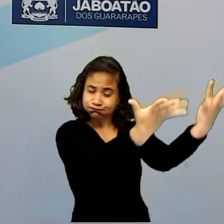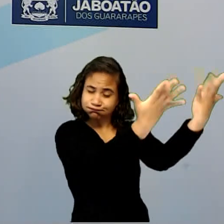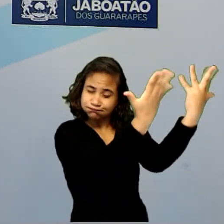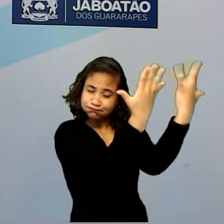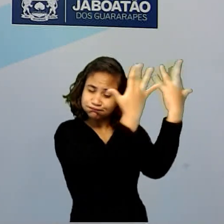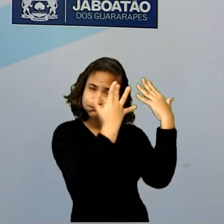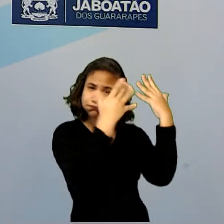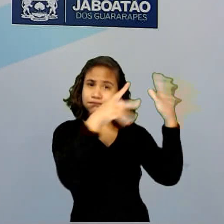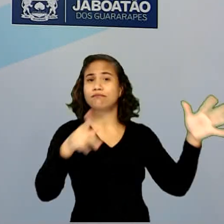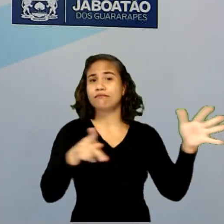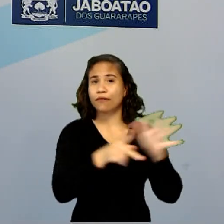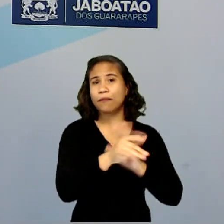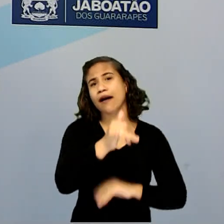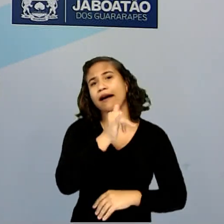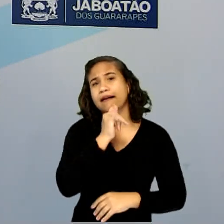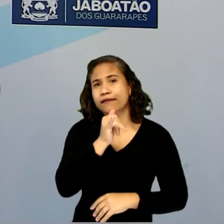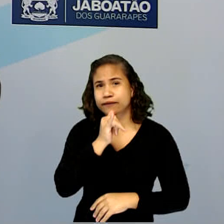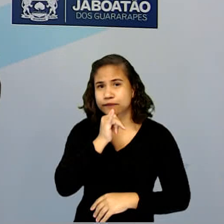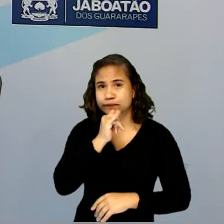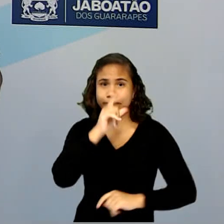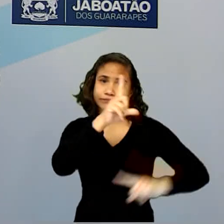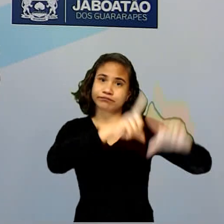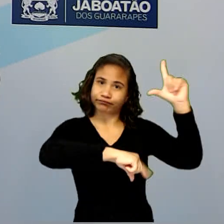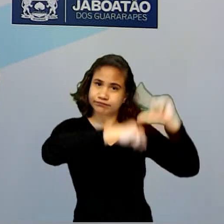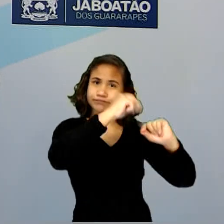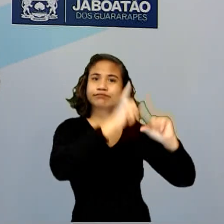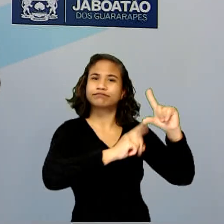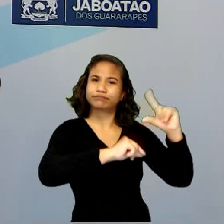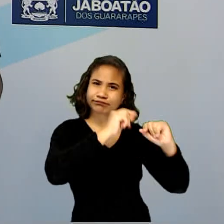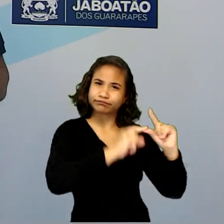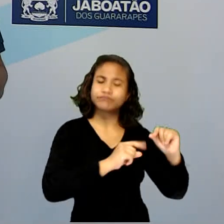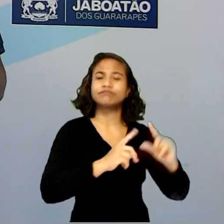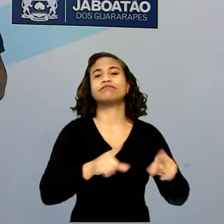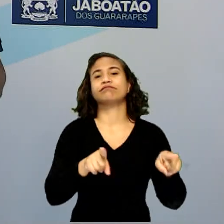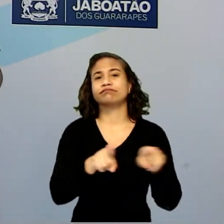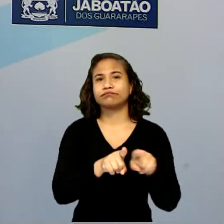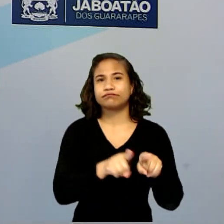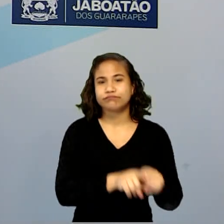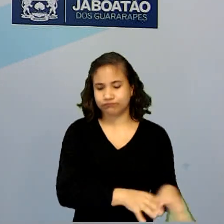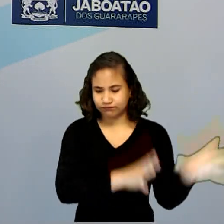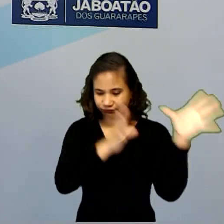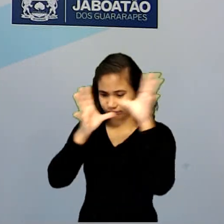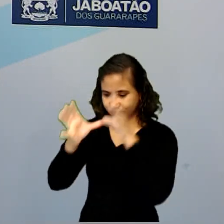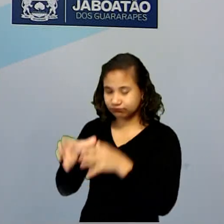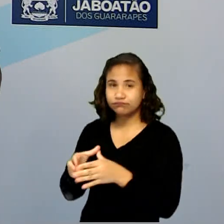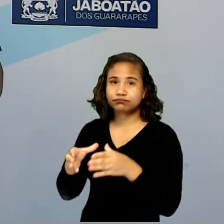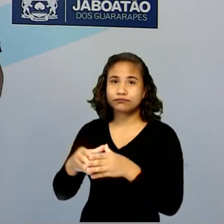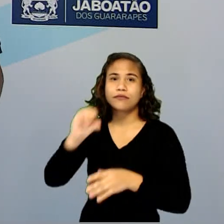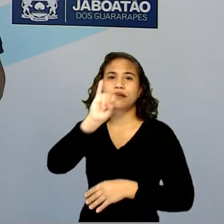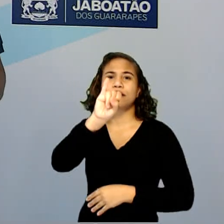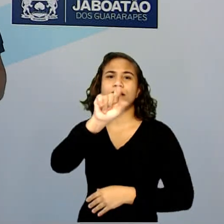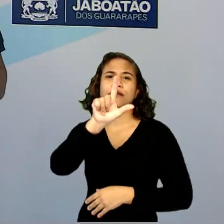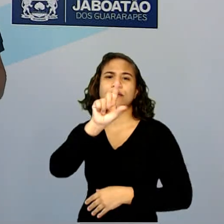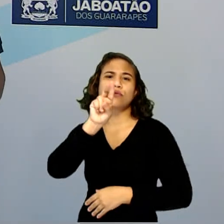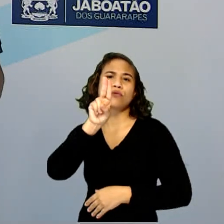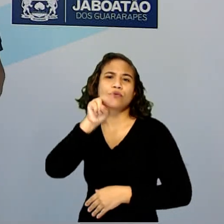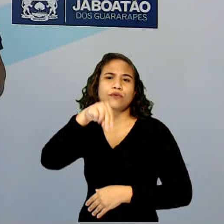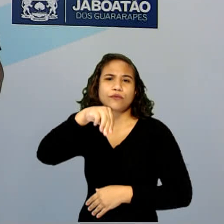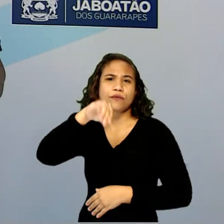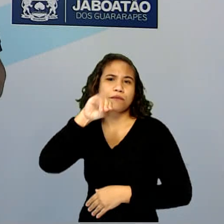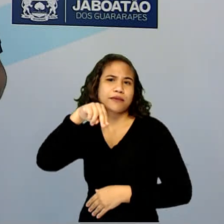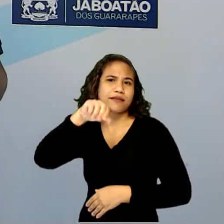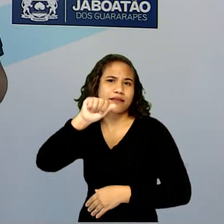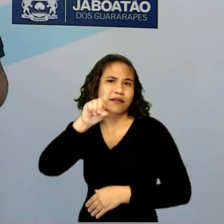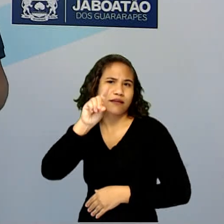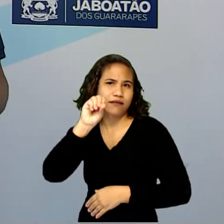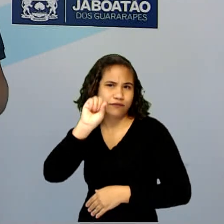luz própria, exemplo, as estrelas. E astros iluminados, que são astros que